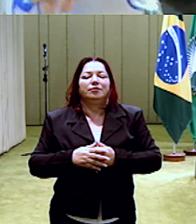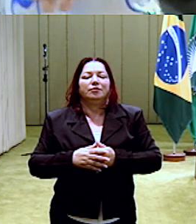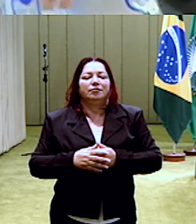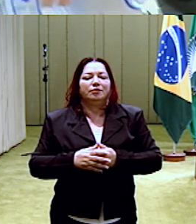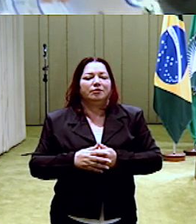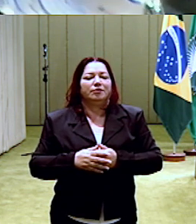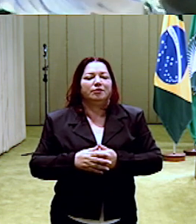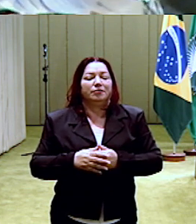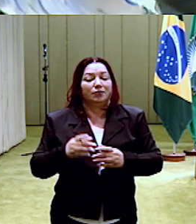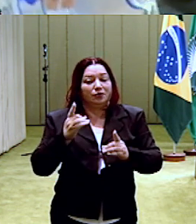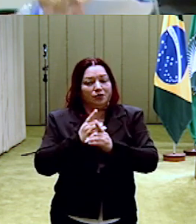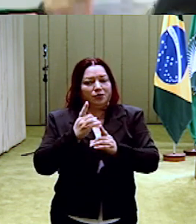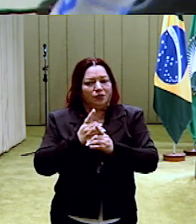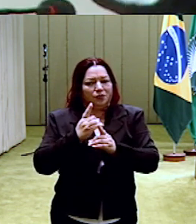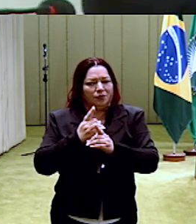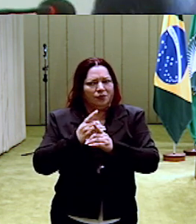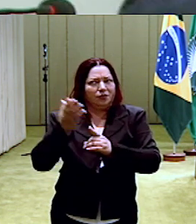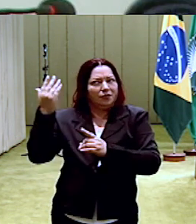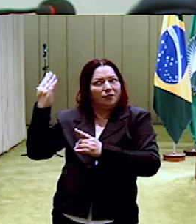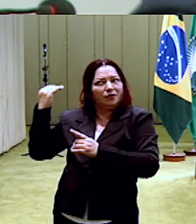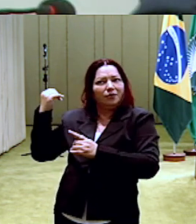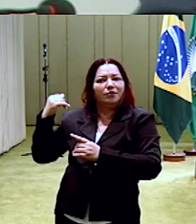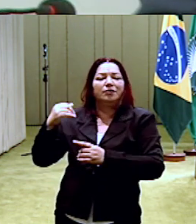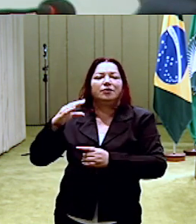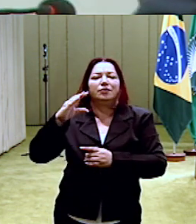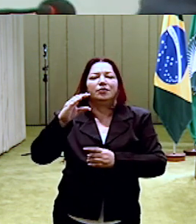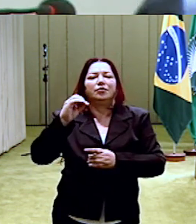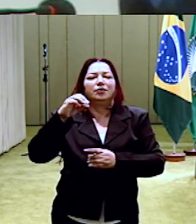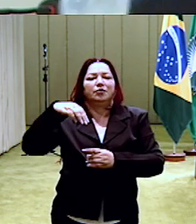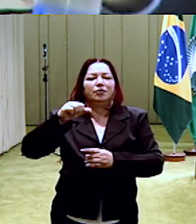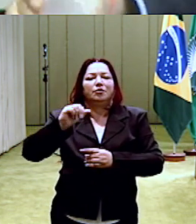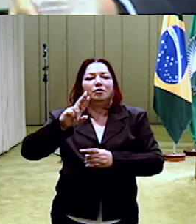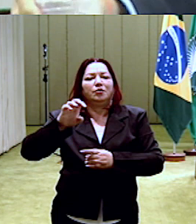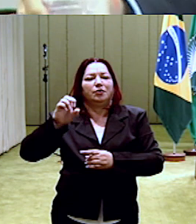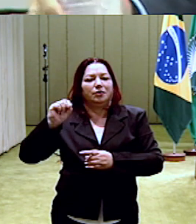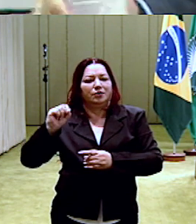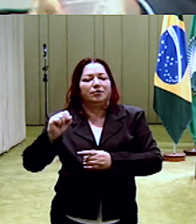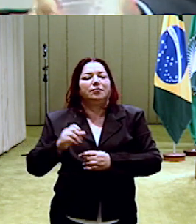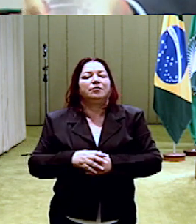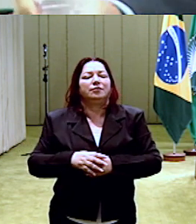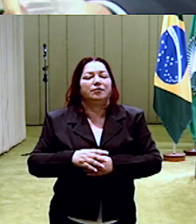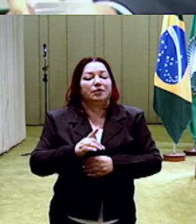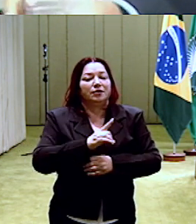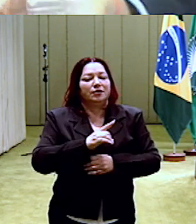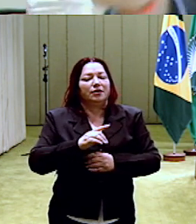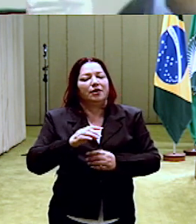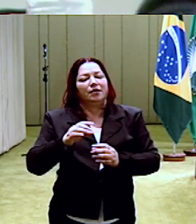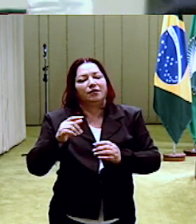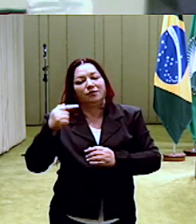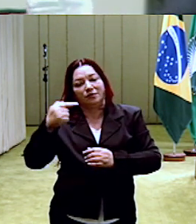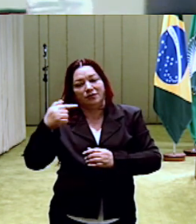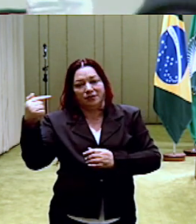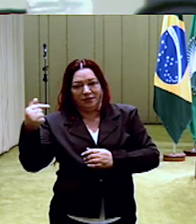Silva, no encontro que teve com o presidente de Comores, Zali Assoumani, durante a cúpula do G7